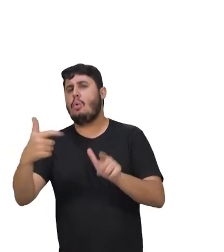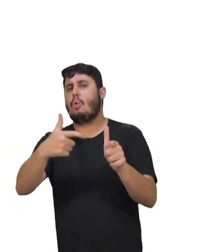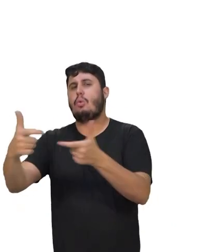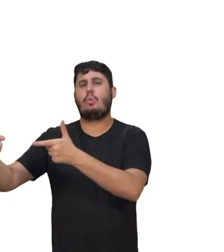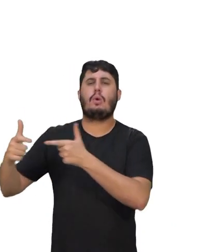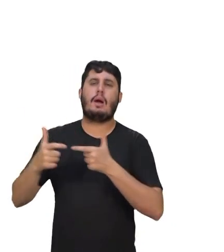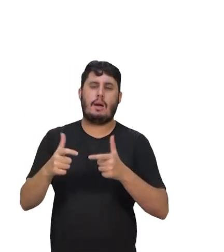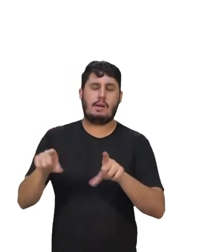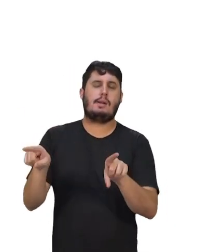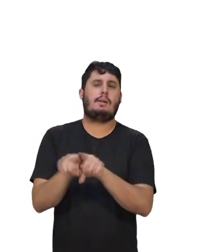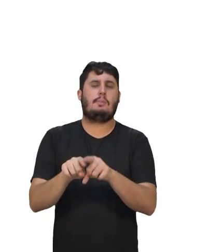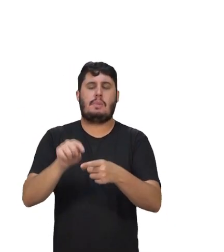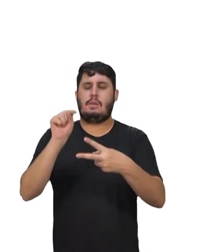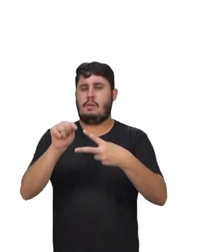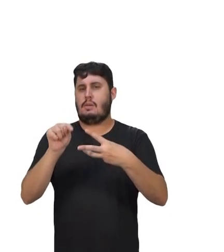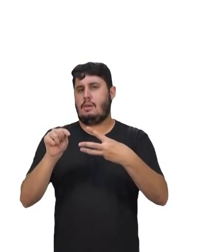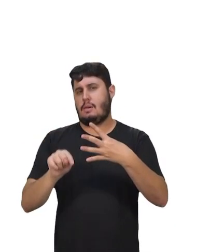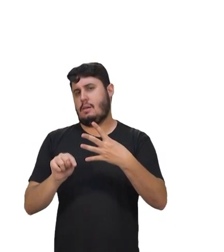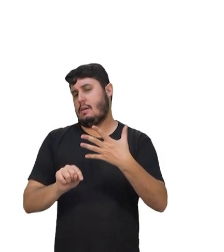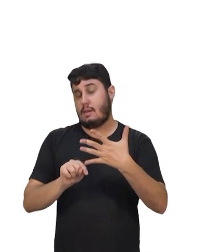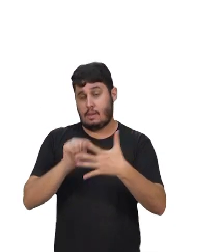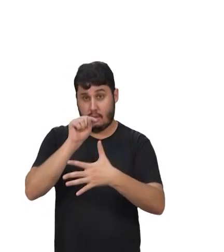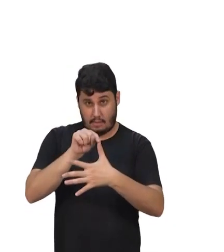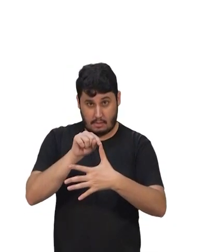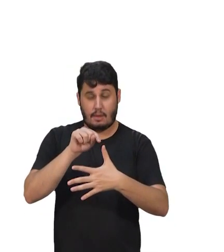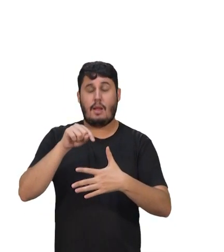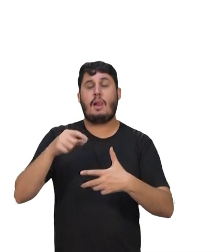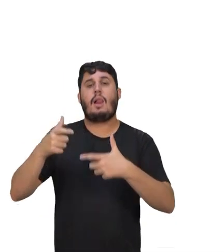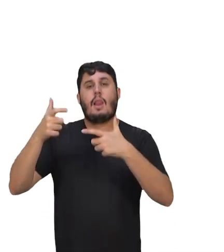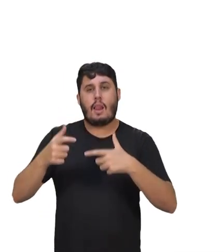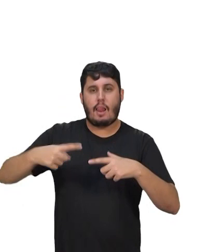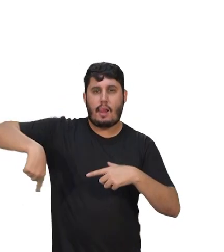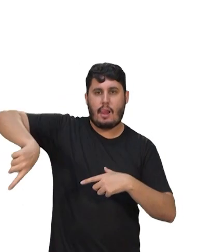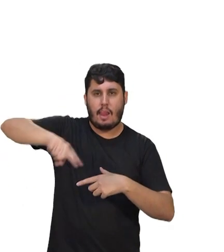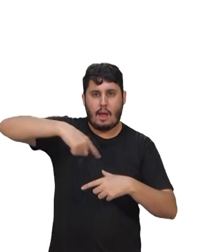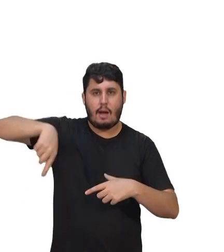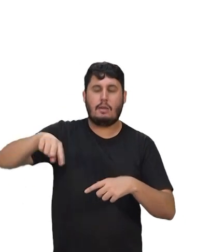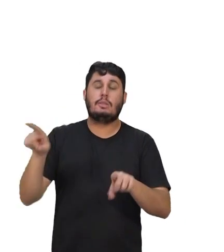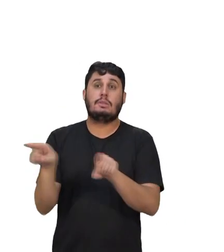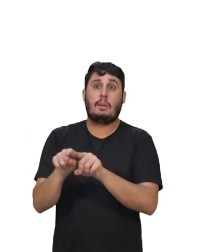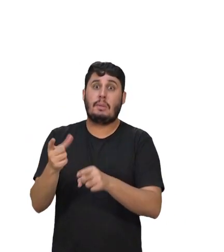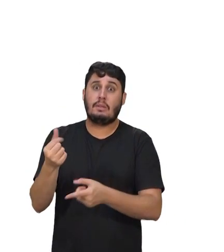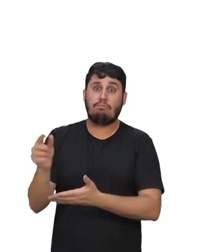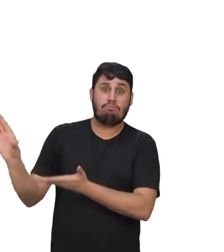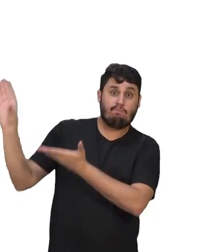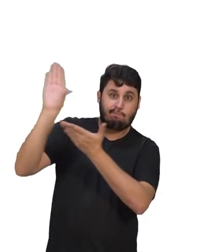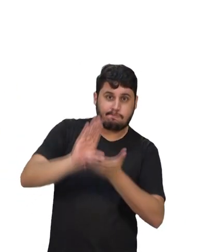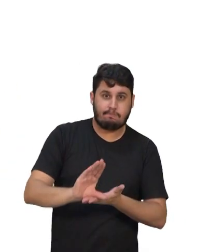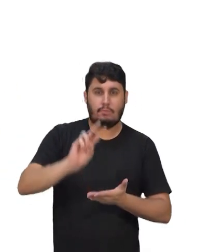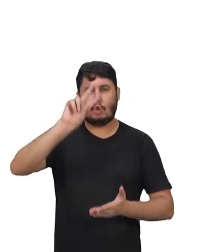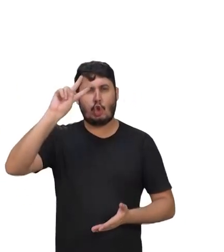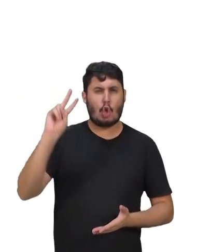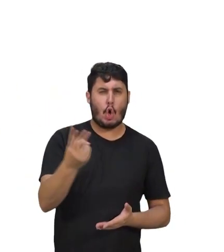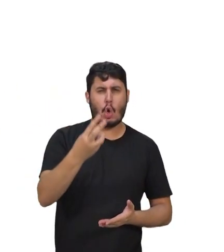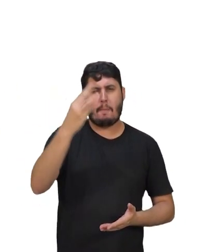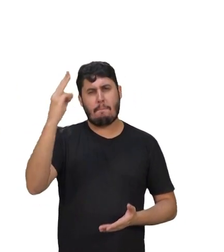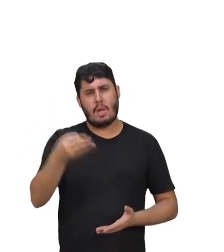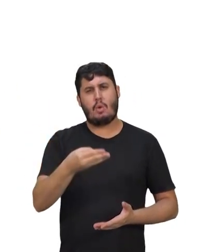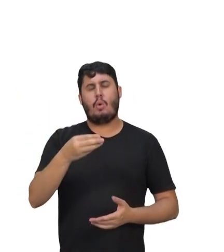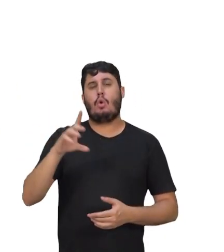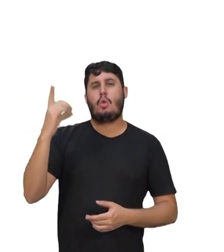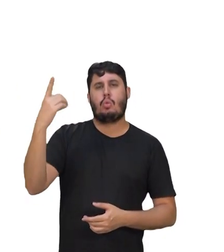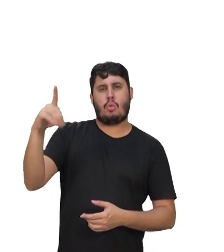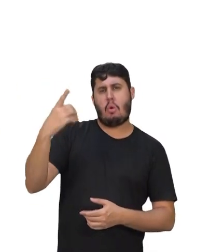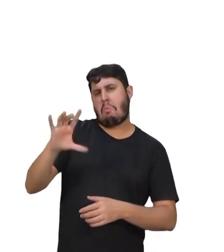as linhas de Nazca, o lago Titicaca e a selva, e deixa no país, em média, $2.200, uns